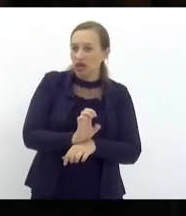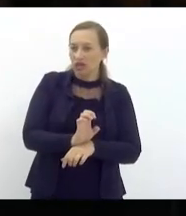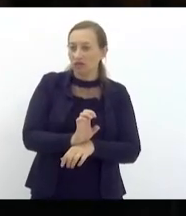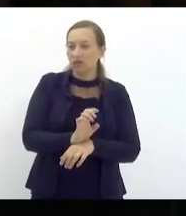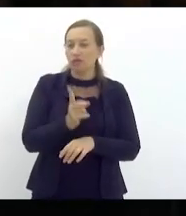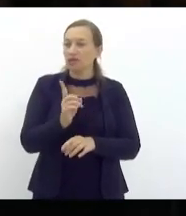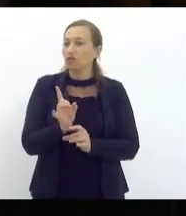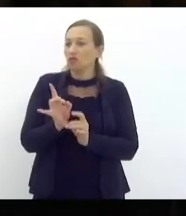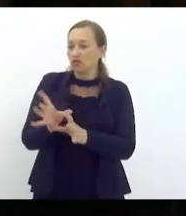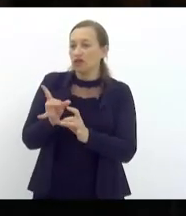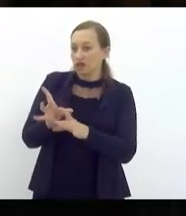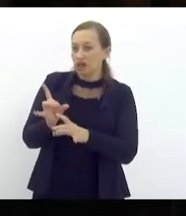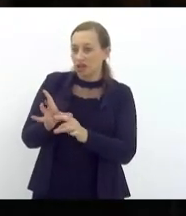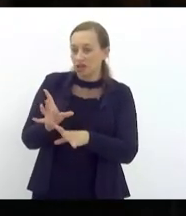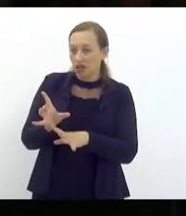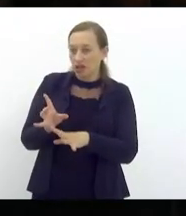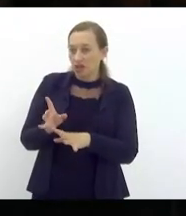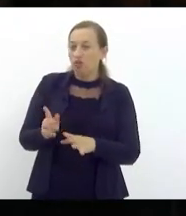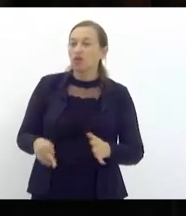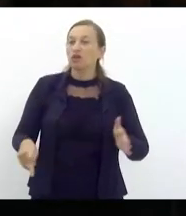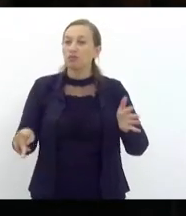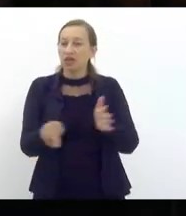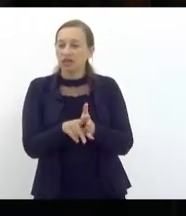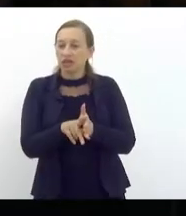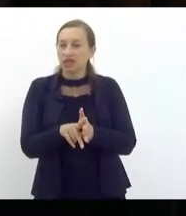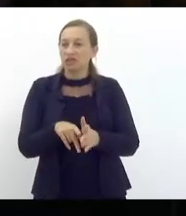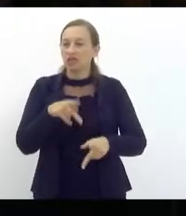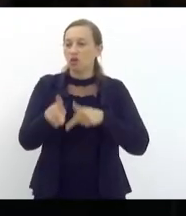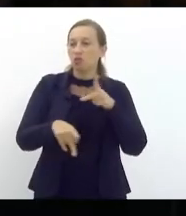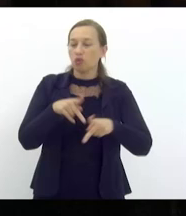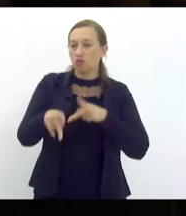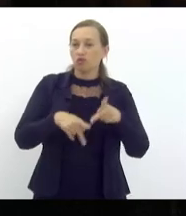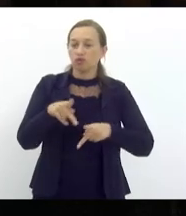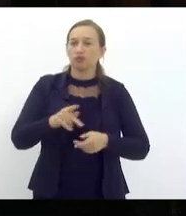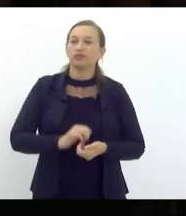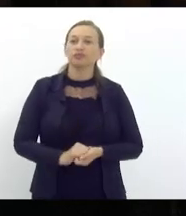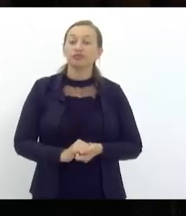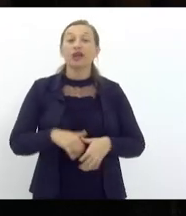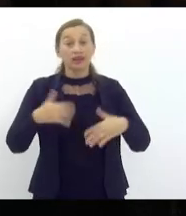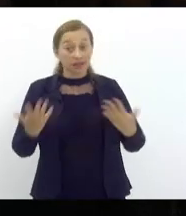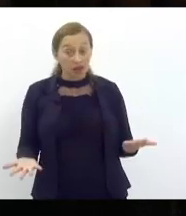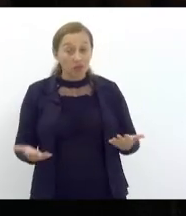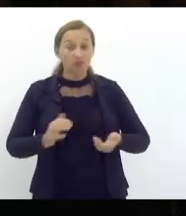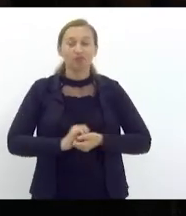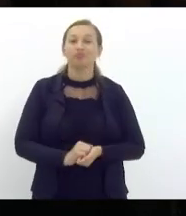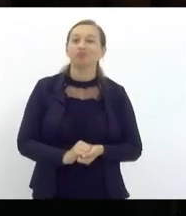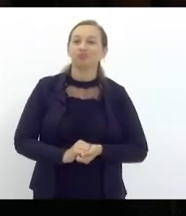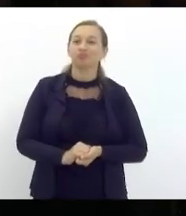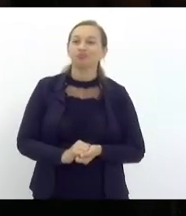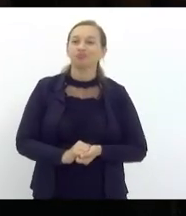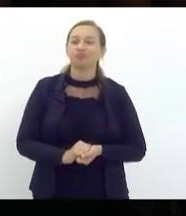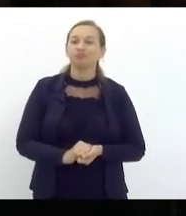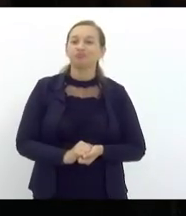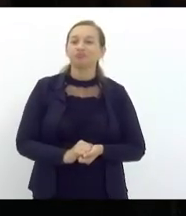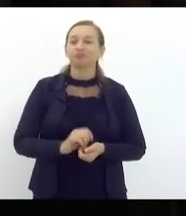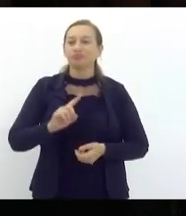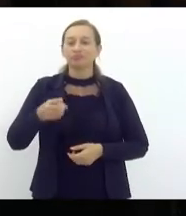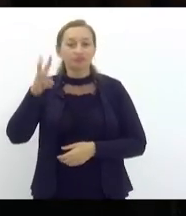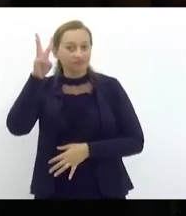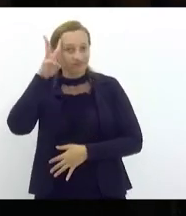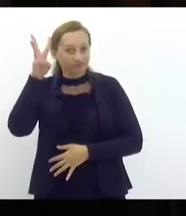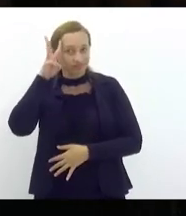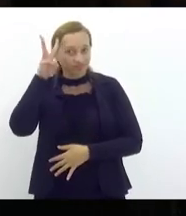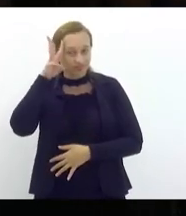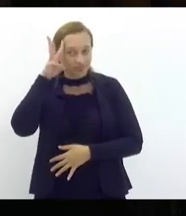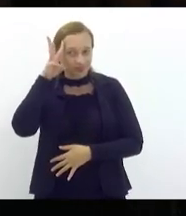aquilo que deve ser direito e bem de uso comum para toda a população Então a gente vai estar lá na próxima terça-feira